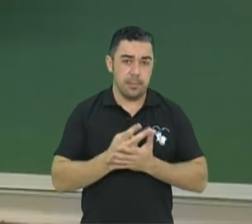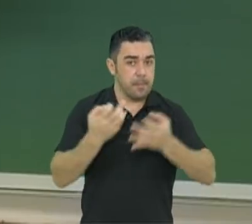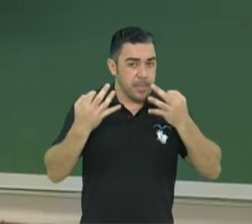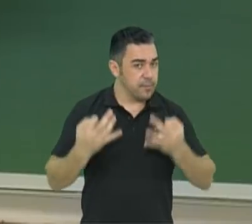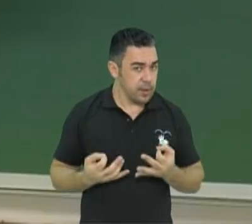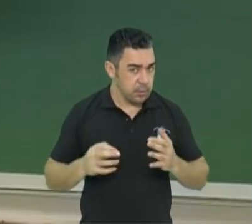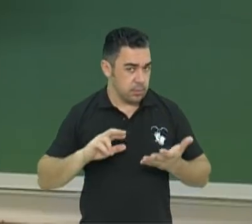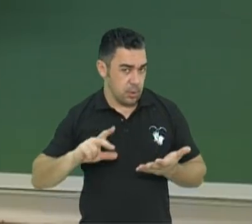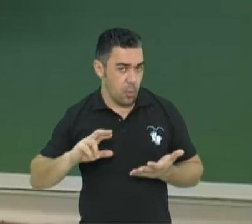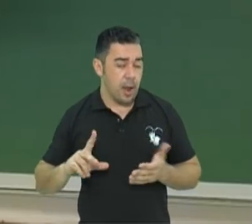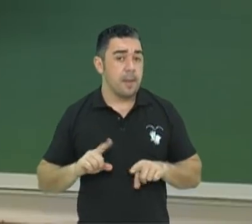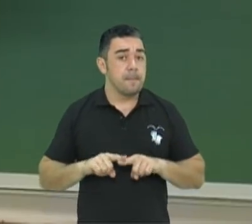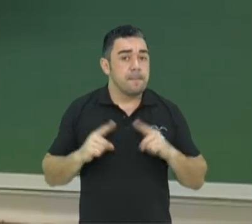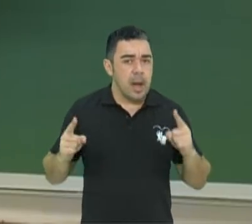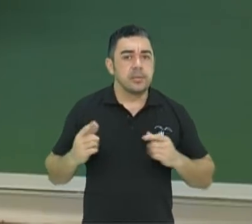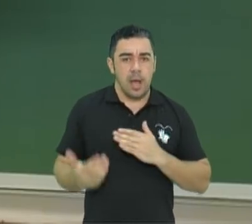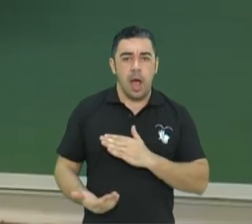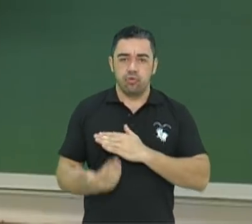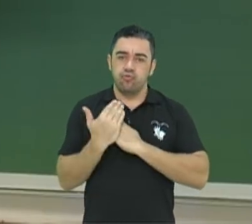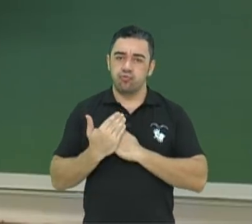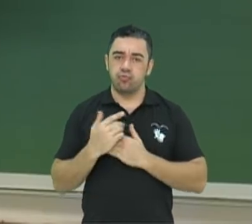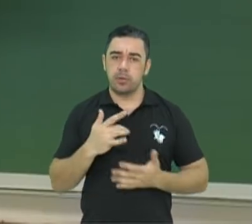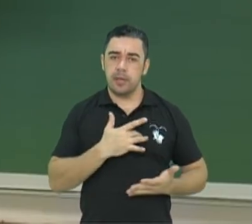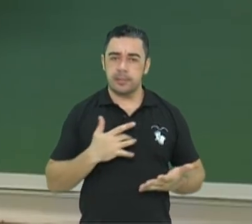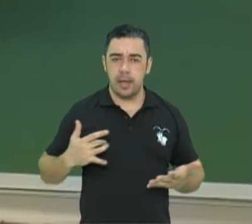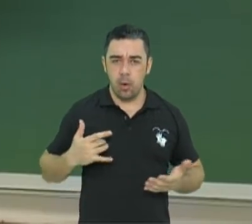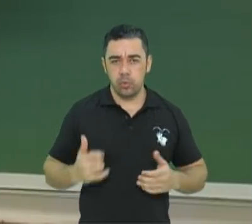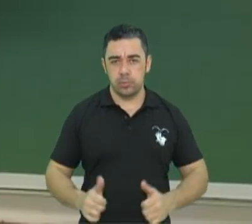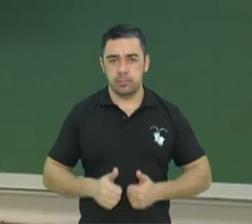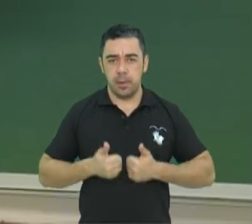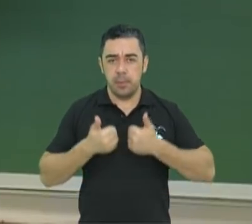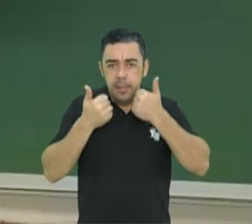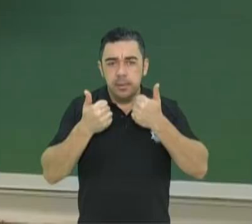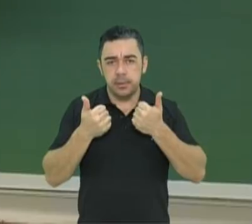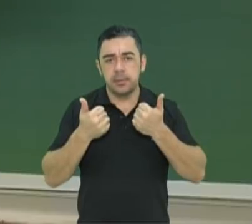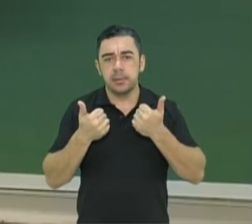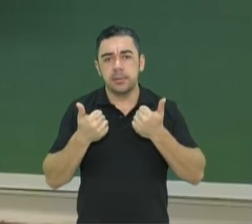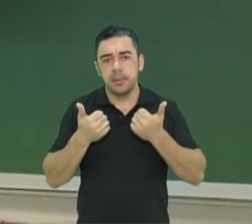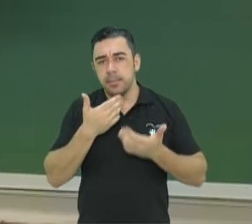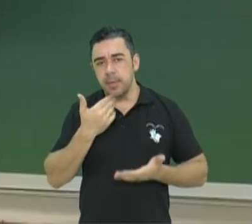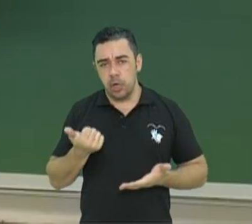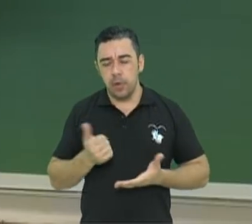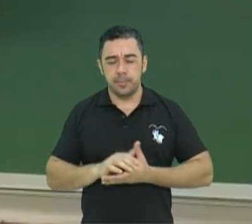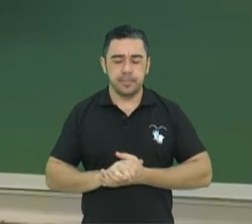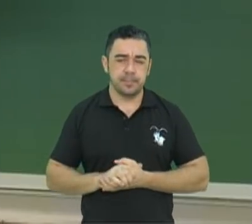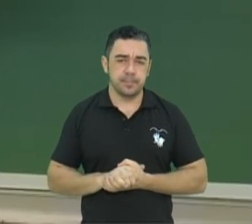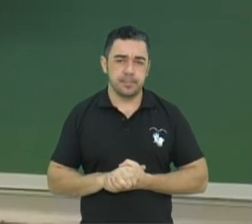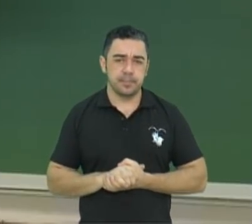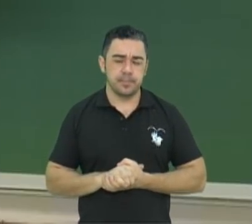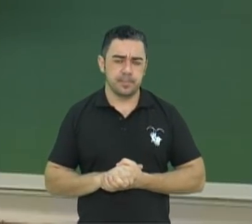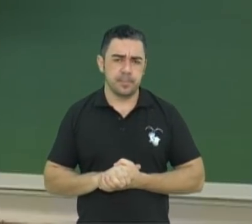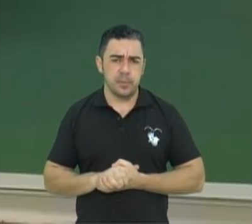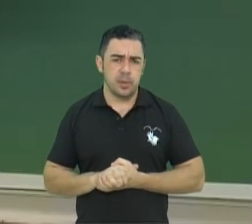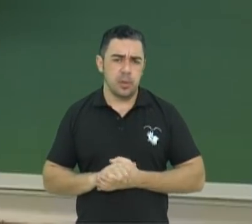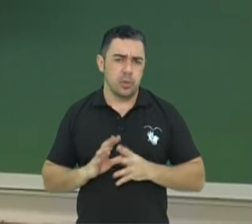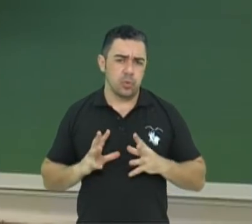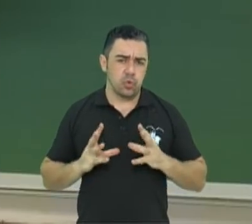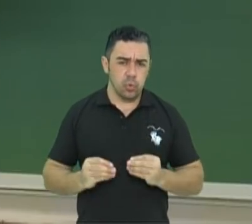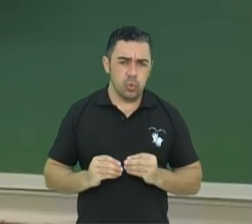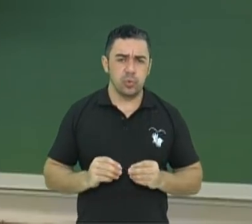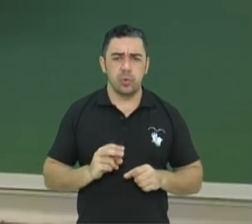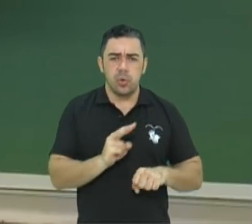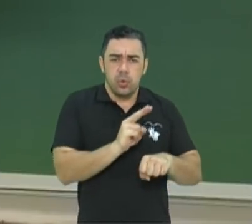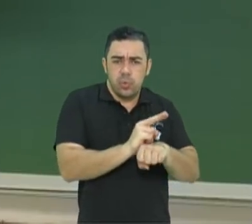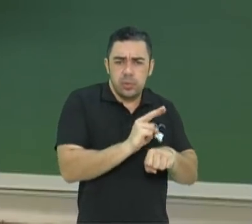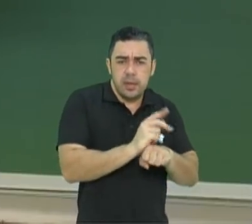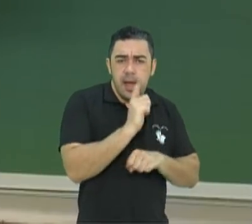não. Né? Mas elas ajudam muito a nossa saúde ficar um pouquinho melhor, certo? Todas as condições, tratamento